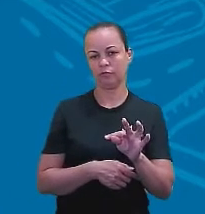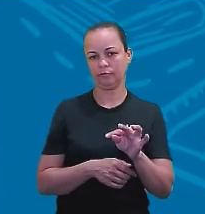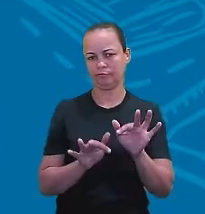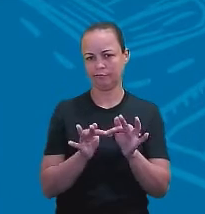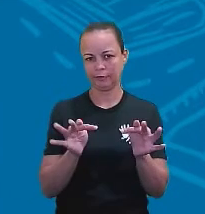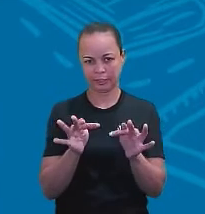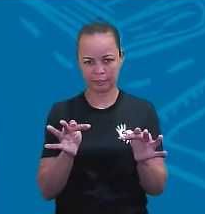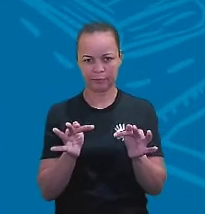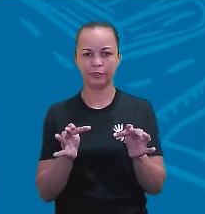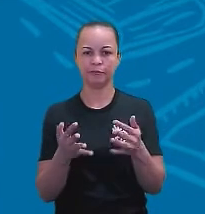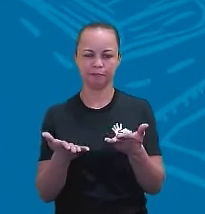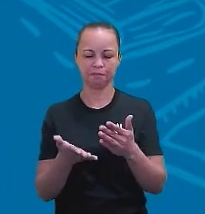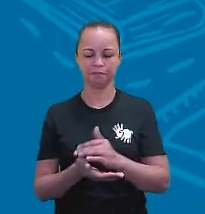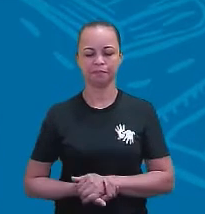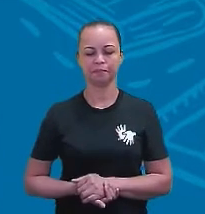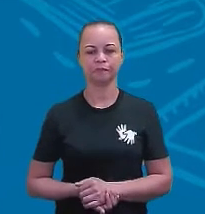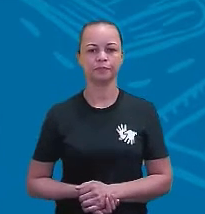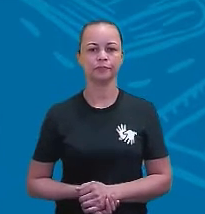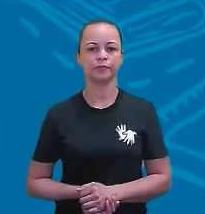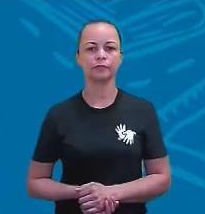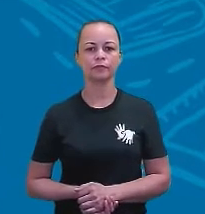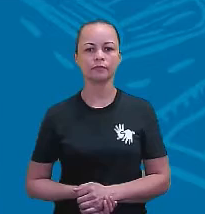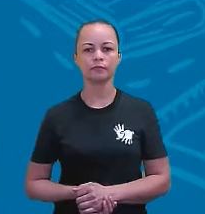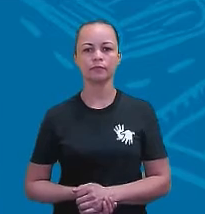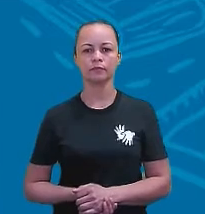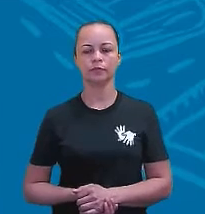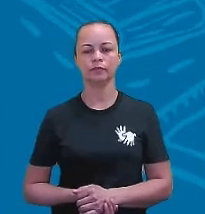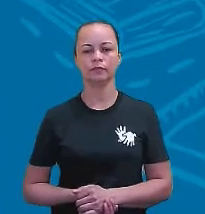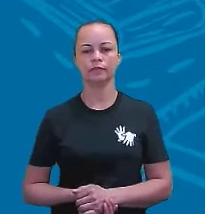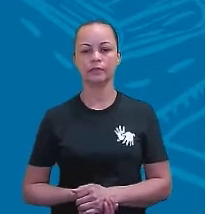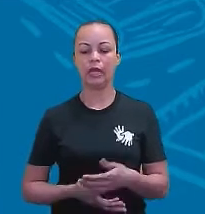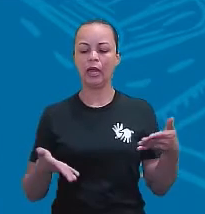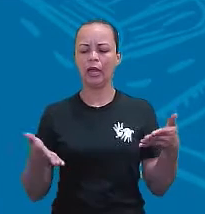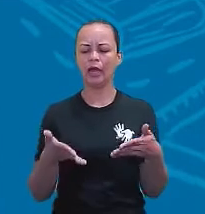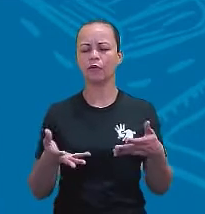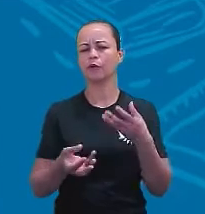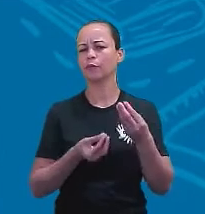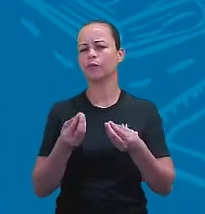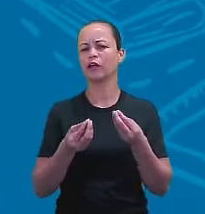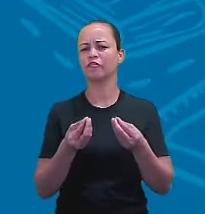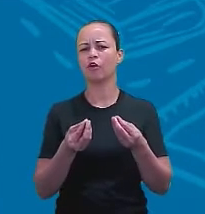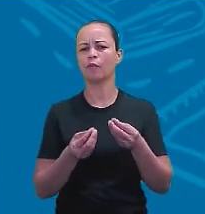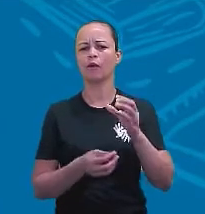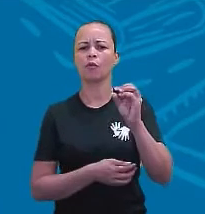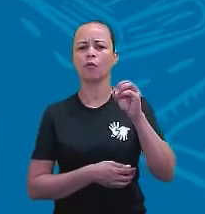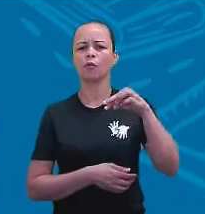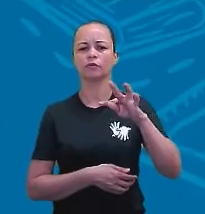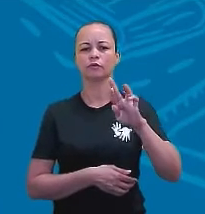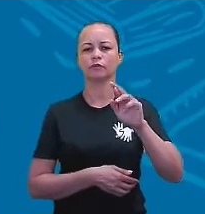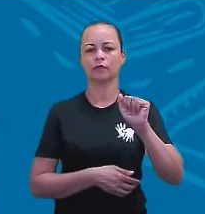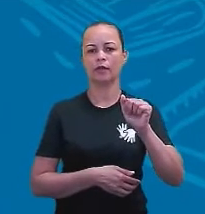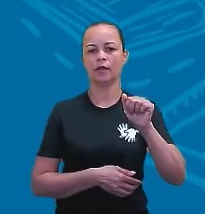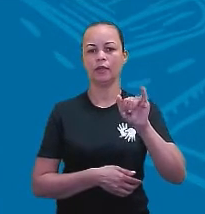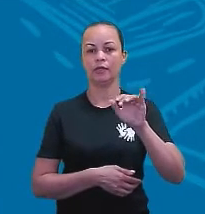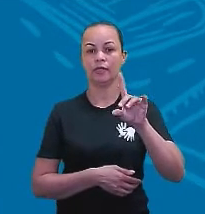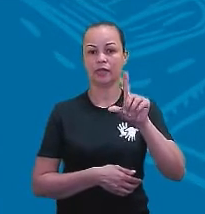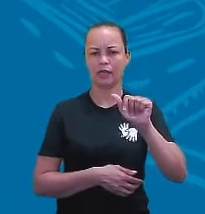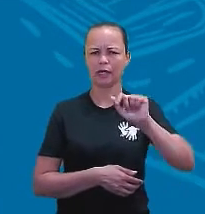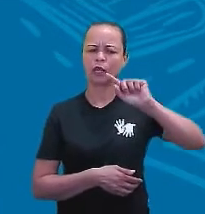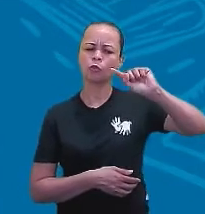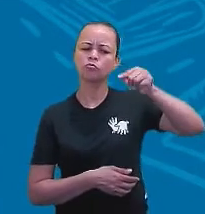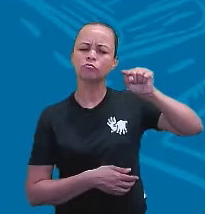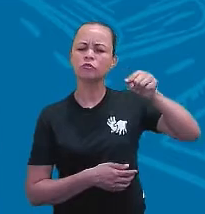Viram como é fácil negar? Agora, e na forma contraída, como é que eu faço isso? É uma